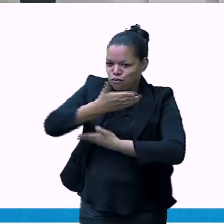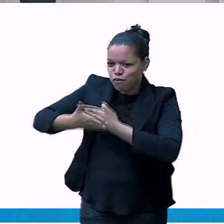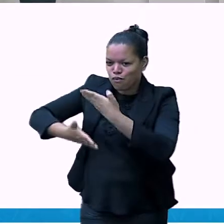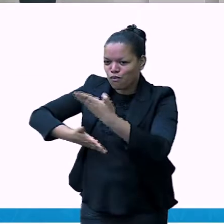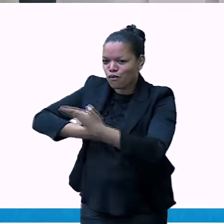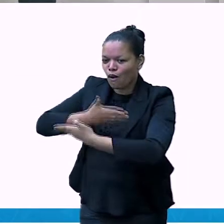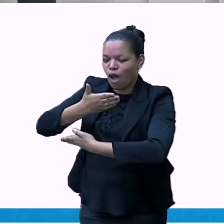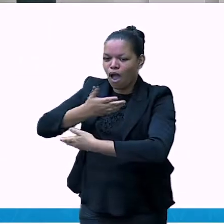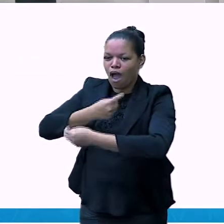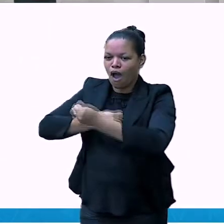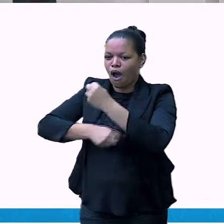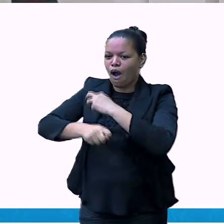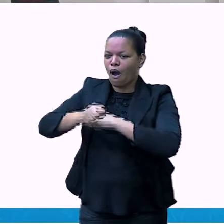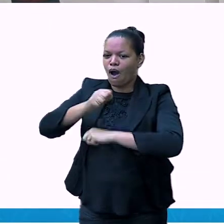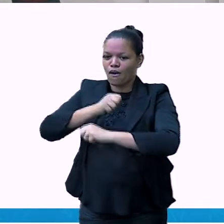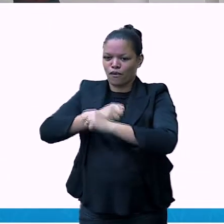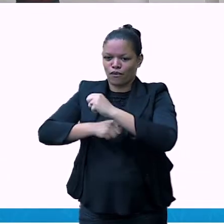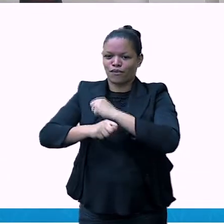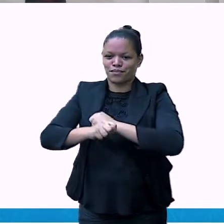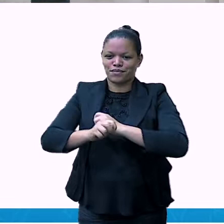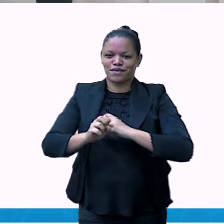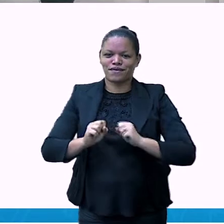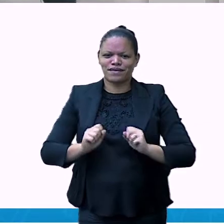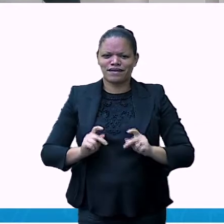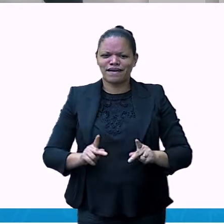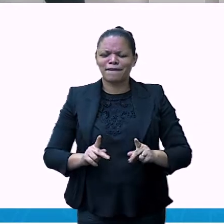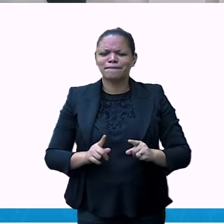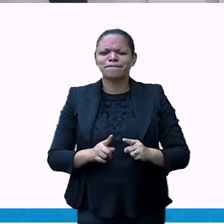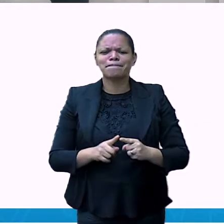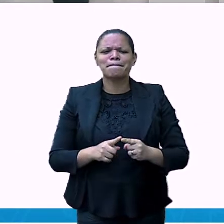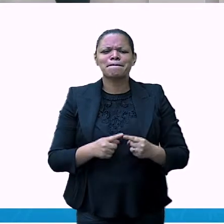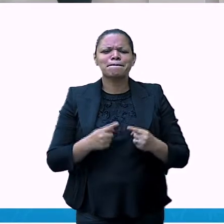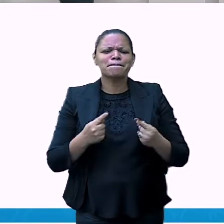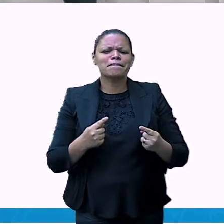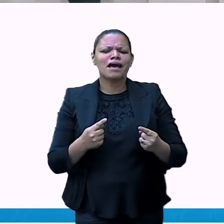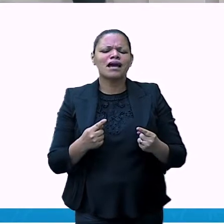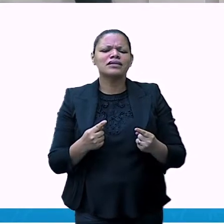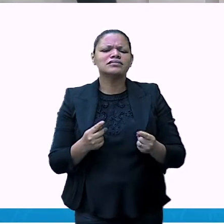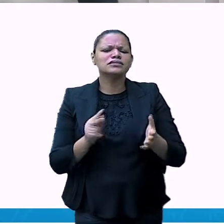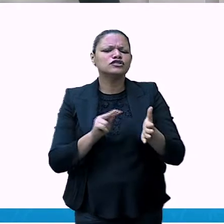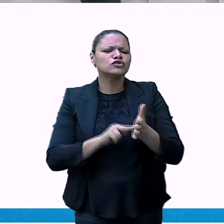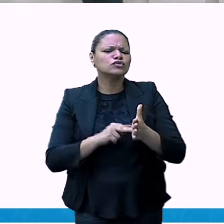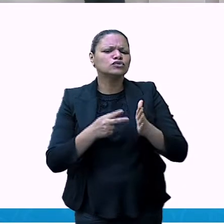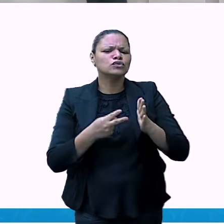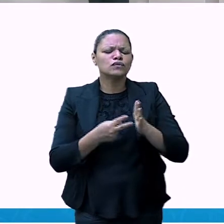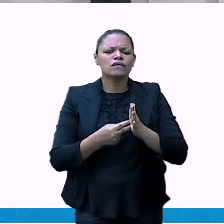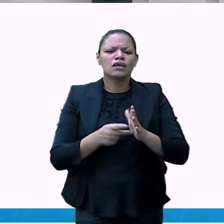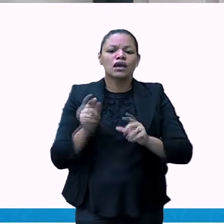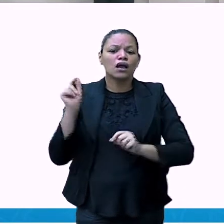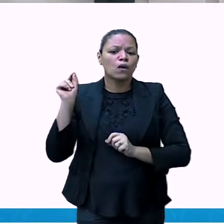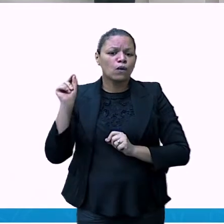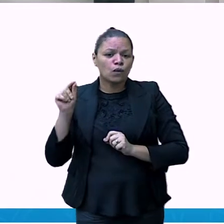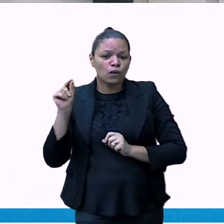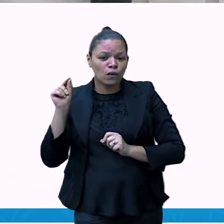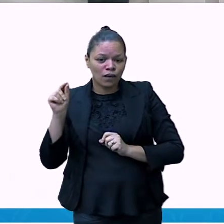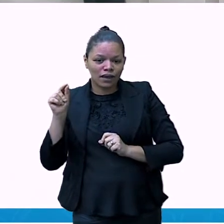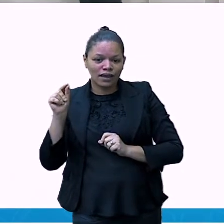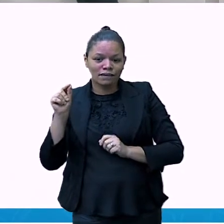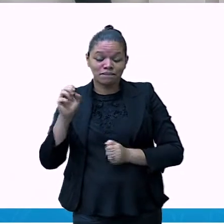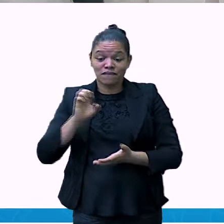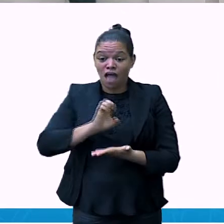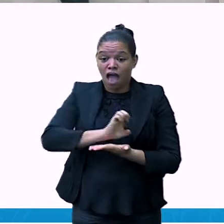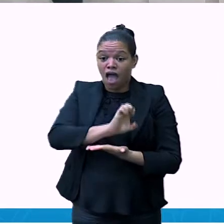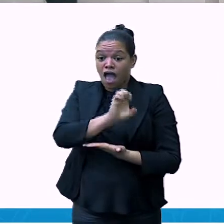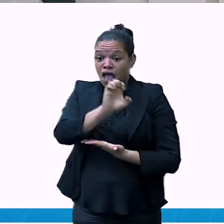exportação e importação correspondem a importantes atividades tanto de compra e